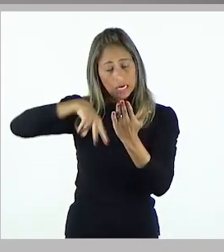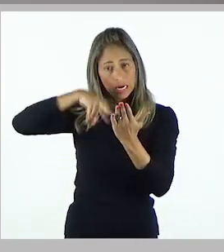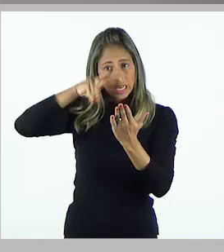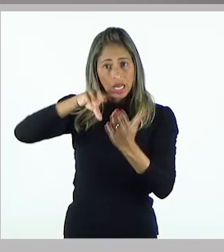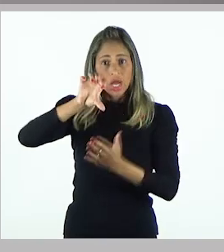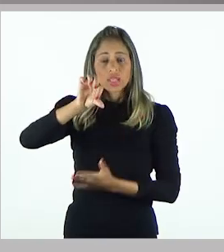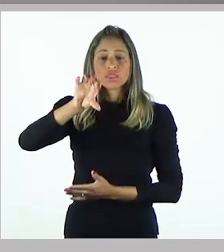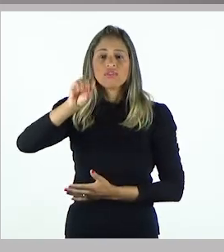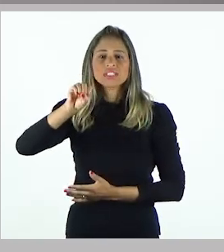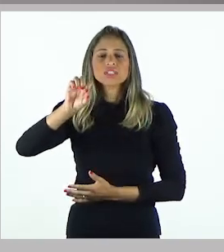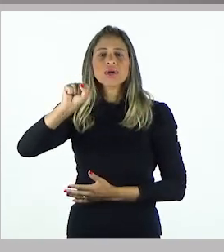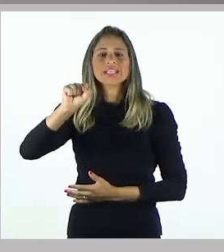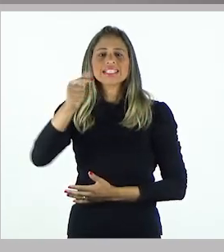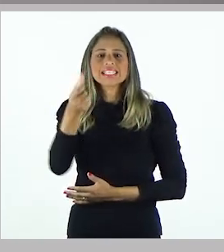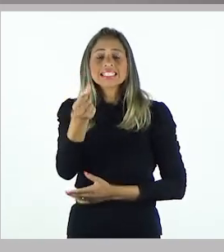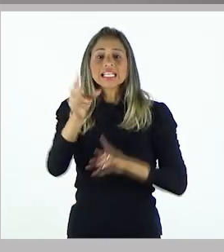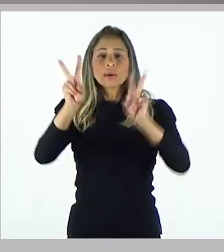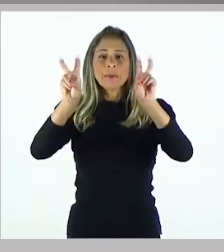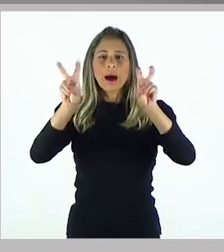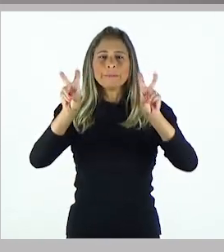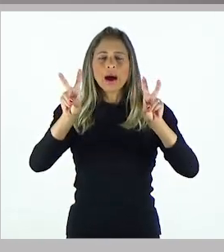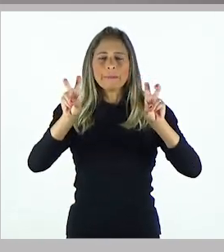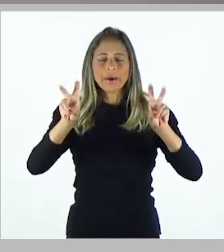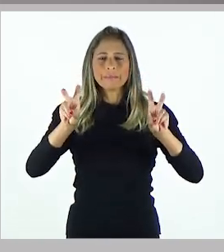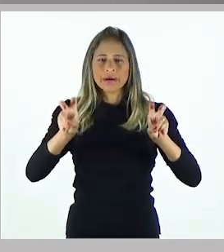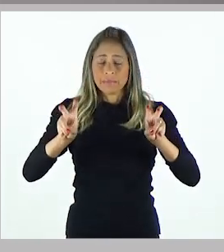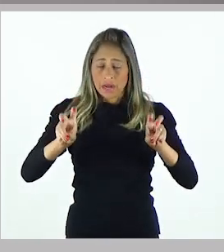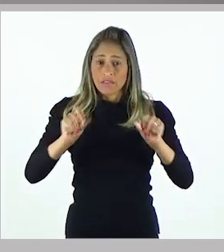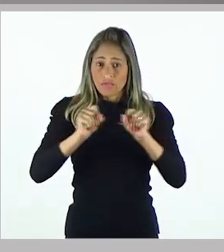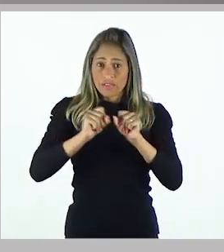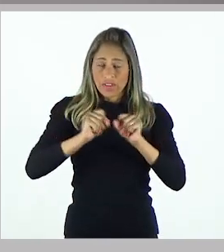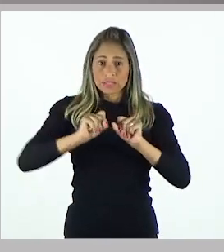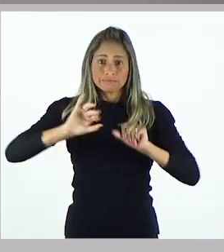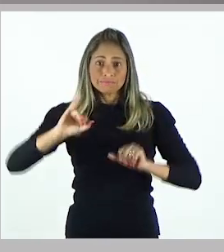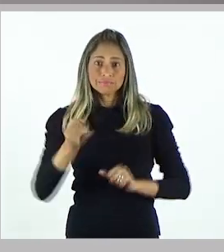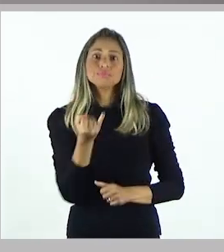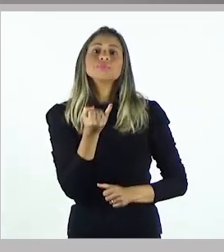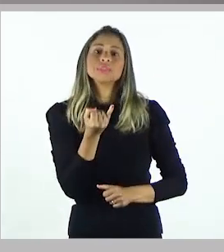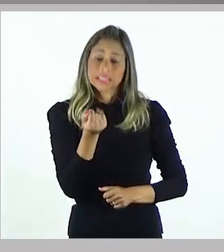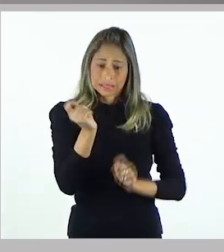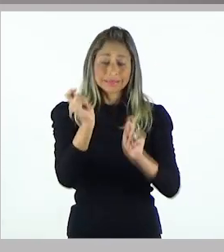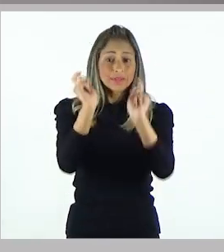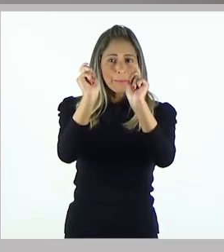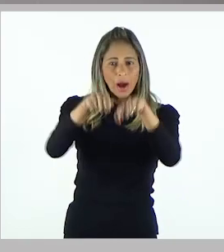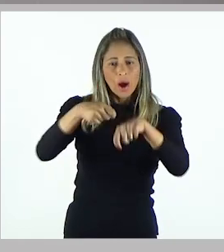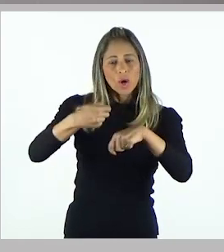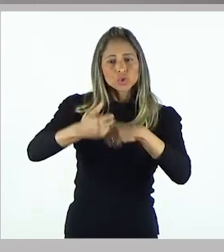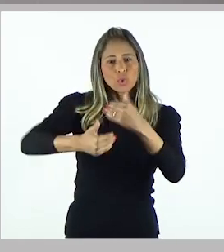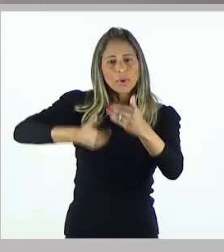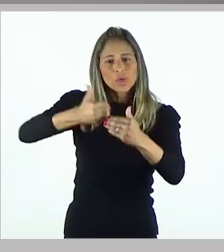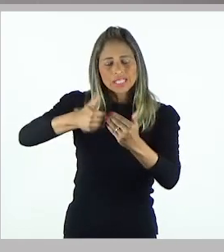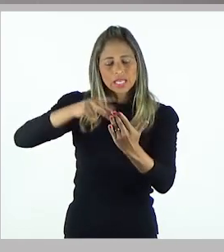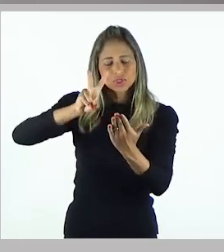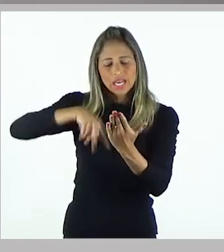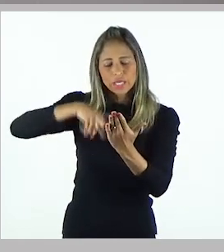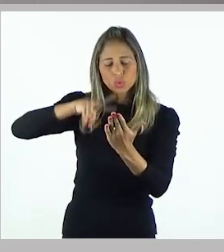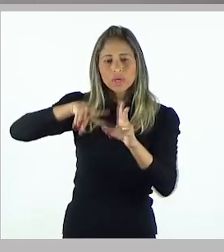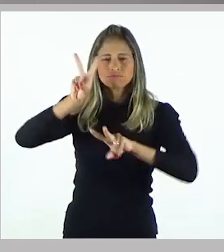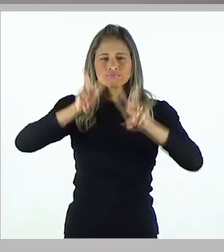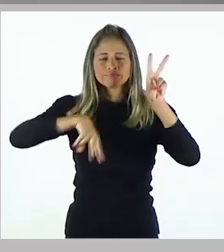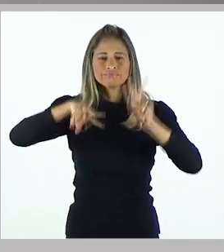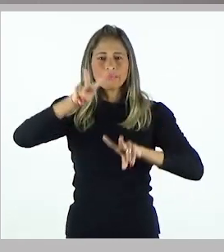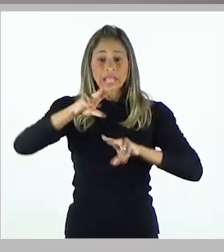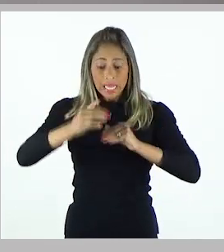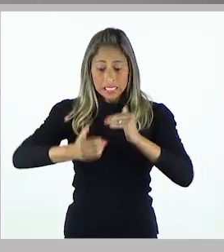leitores. 986 títulos foram considerados aptos a participar do processo de leitura e